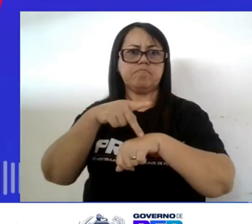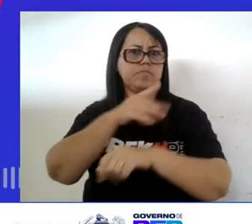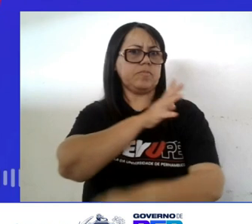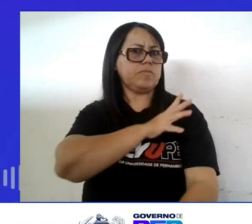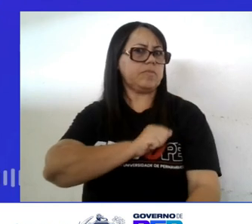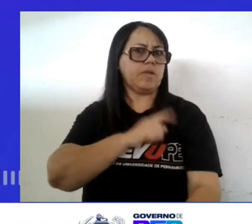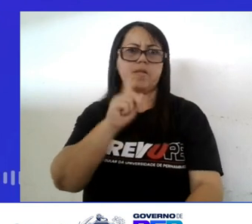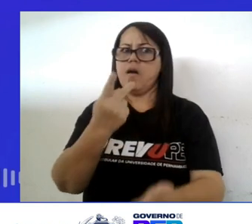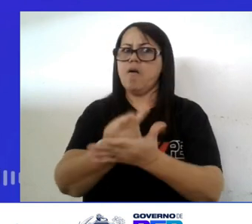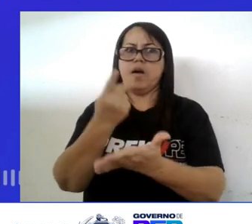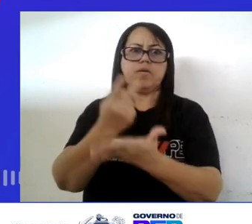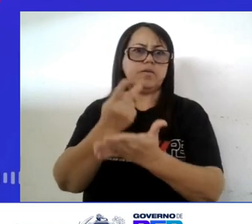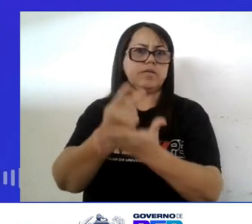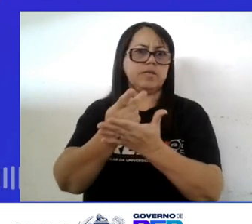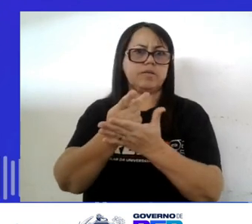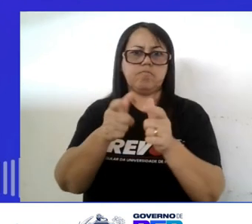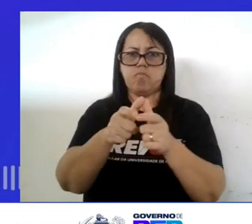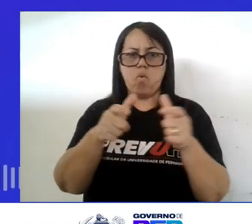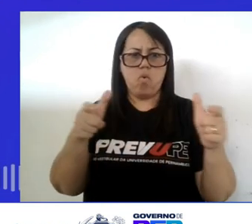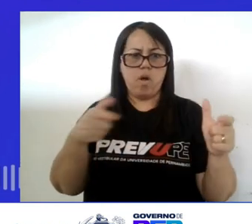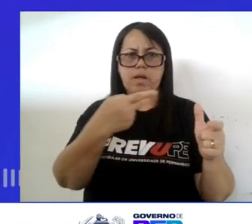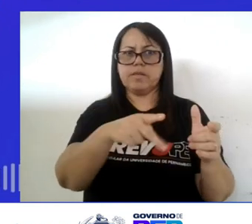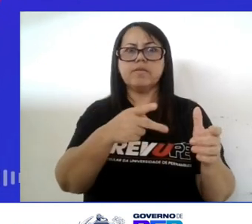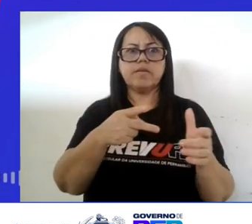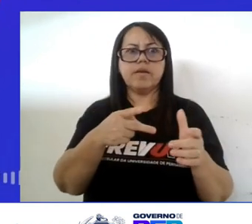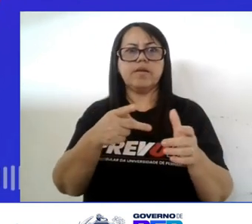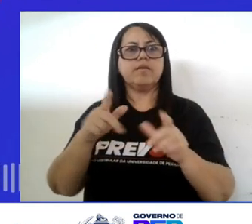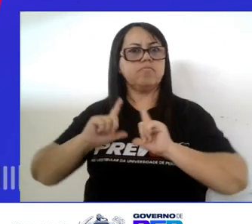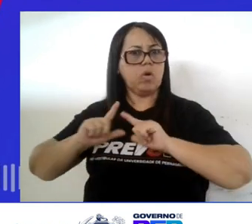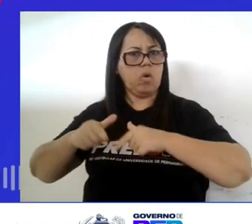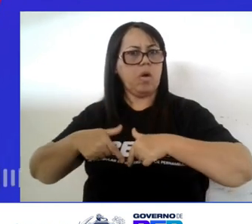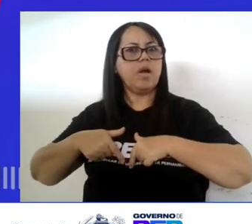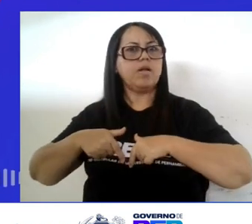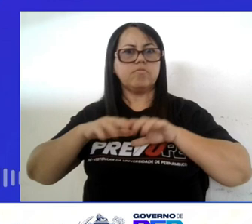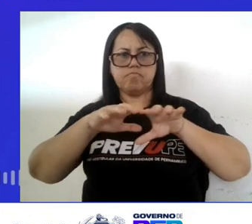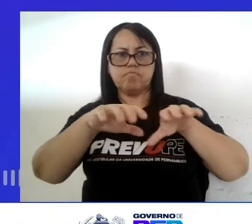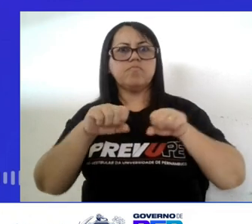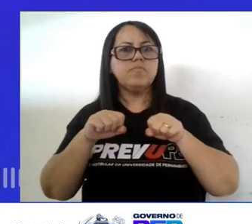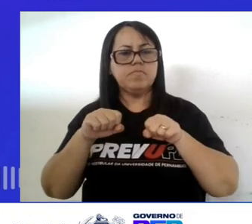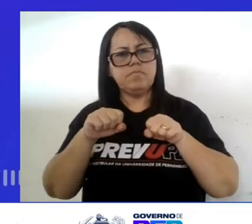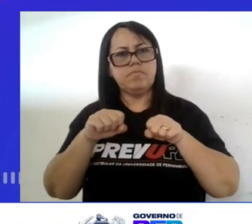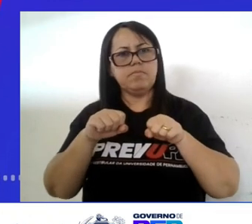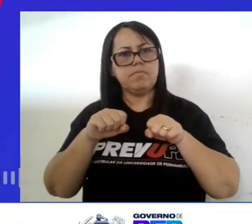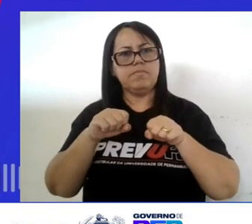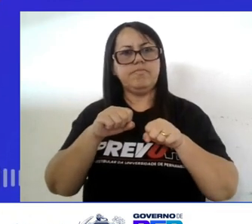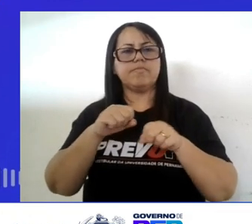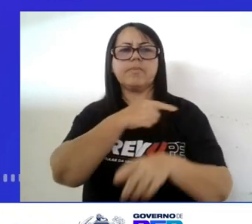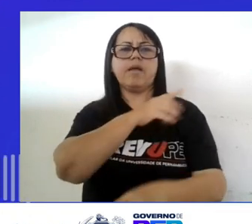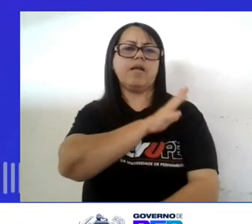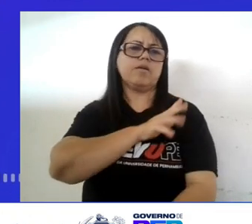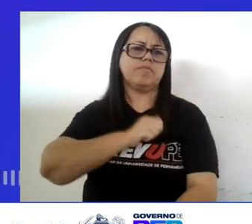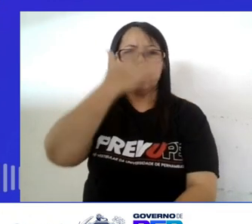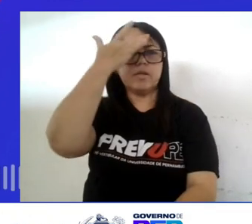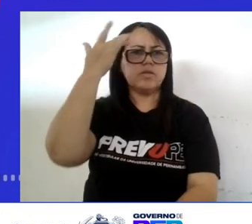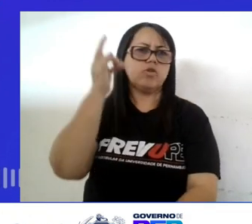maior parte de suas terras foi ocupada pelos israelenses e aos palestinos restou apenas uma